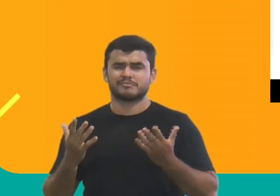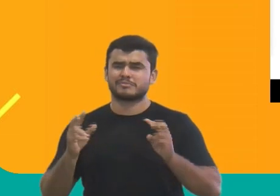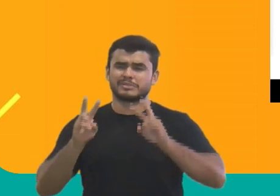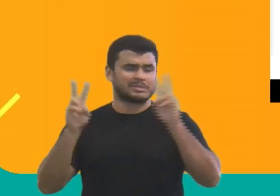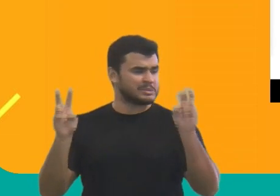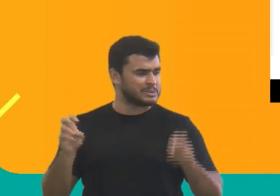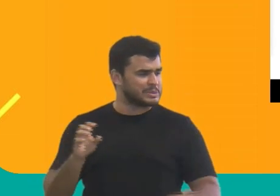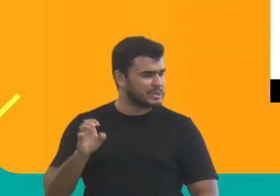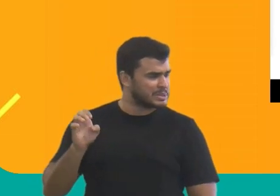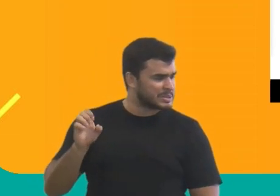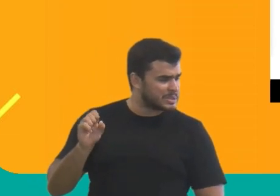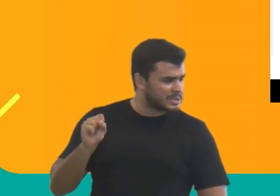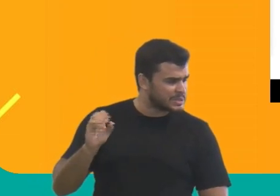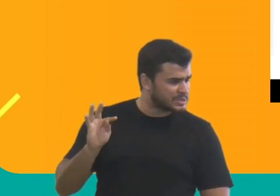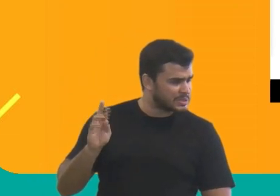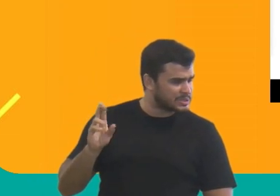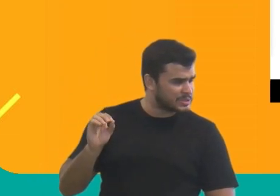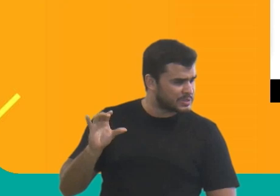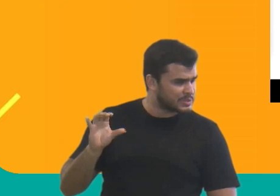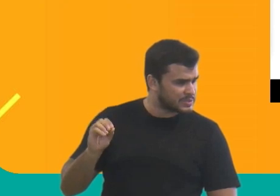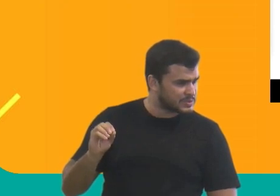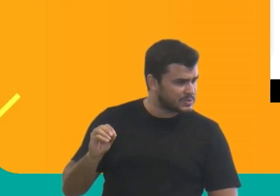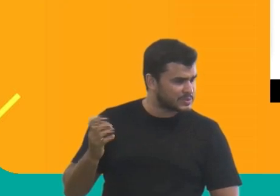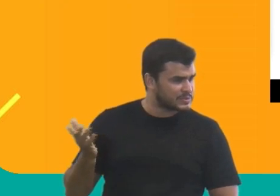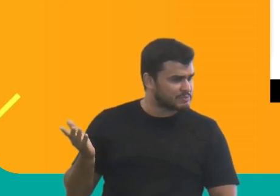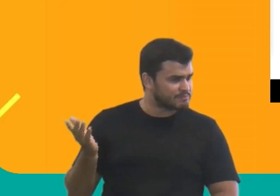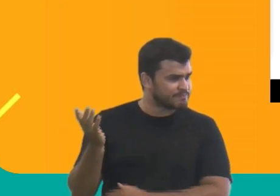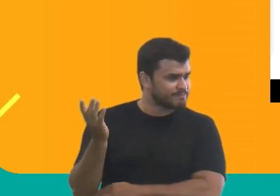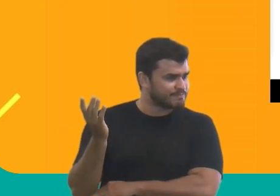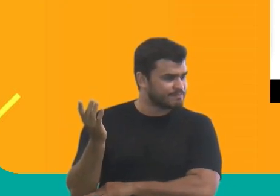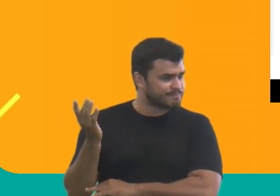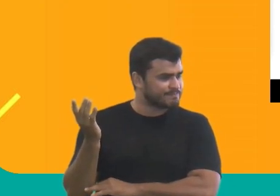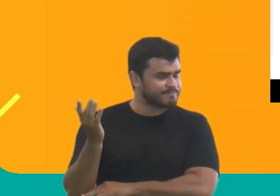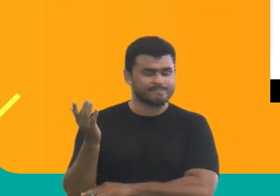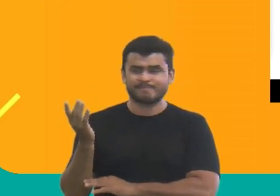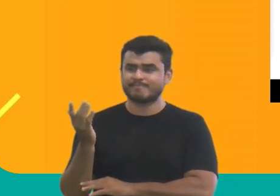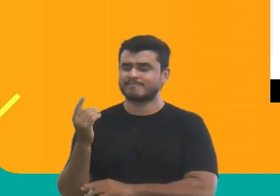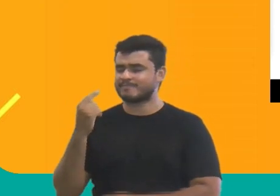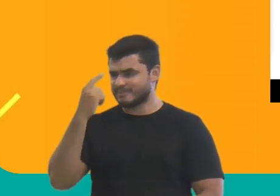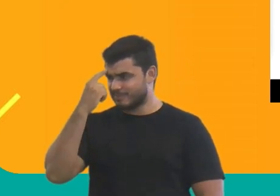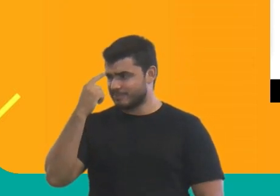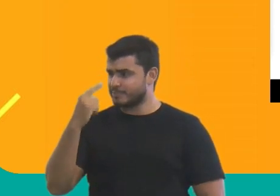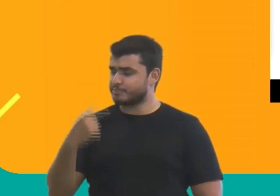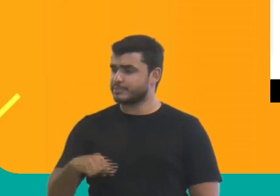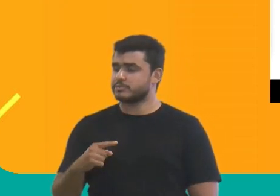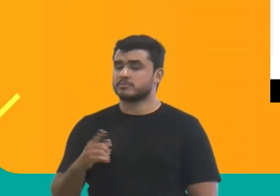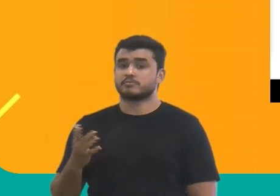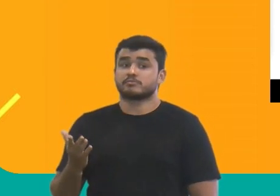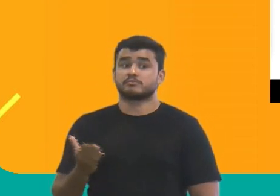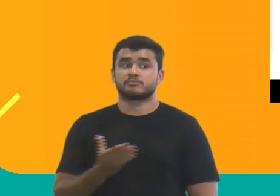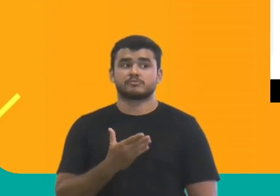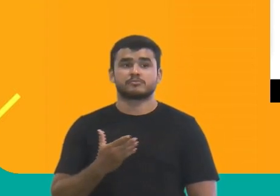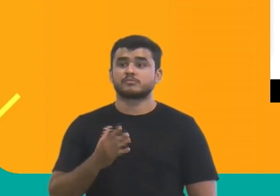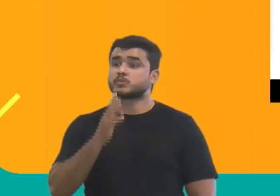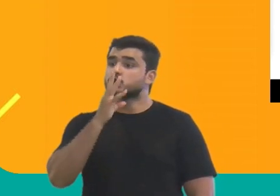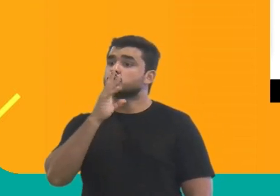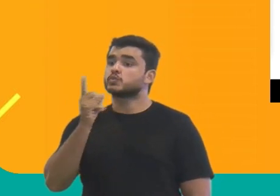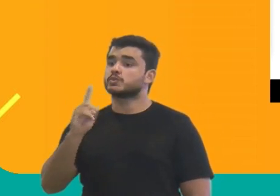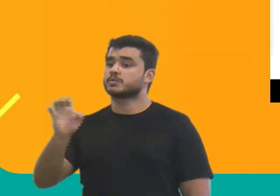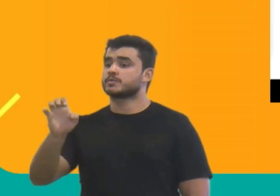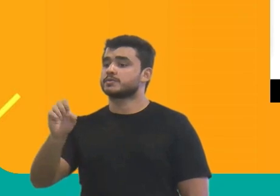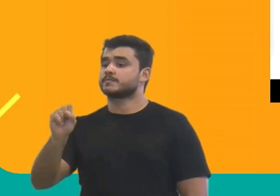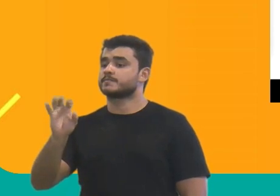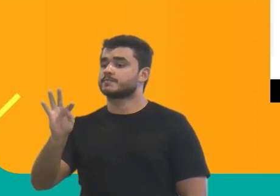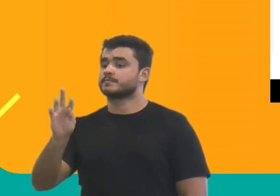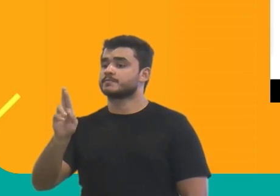muito complicado, carbono, não sei o quê. Mas é essa a estratégia? Ele pega um elemento químico que não tem assim tanta popularidade, que é o